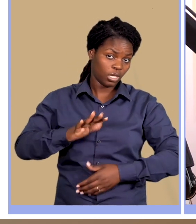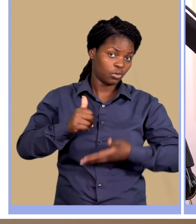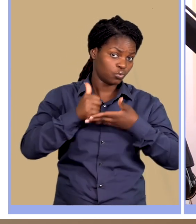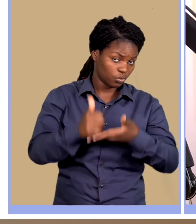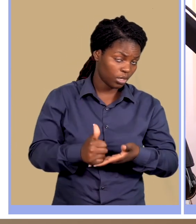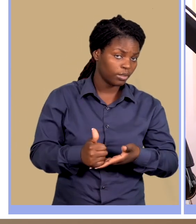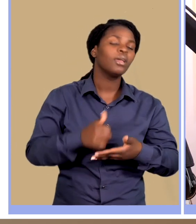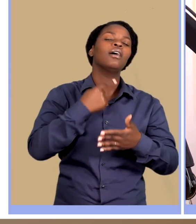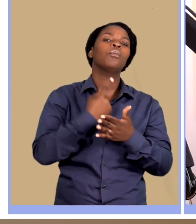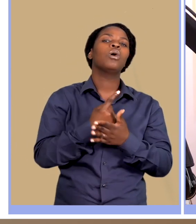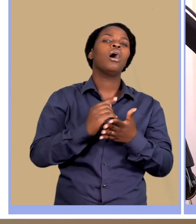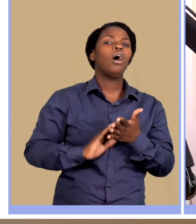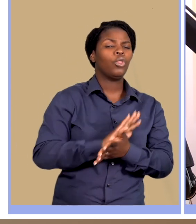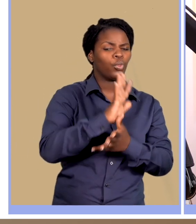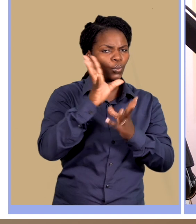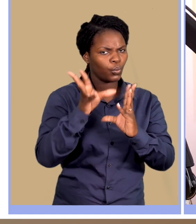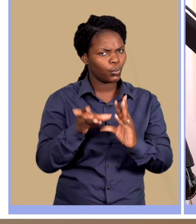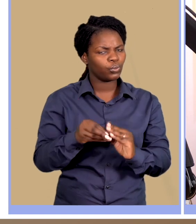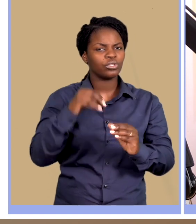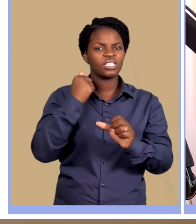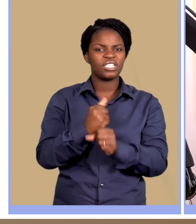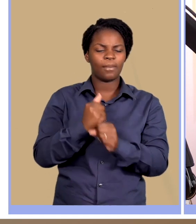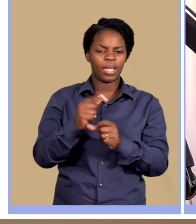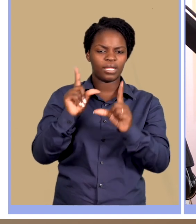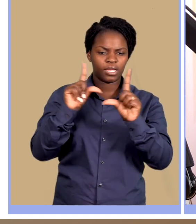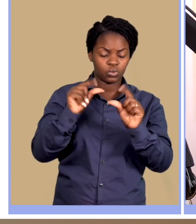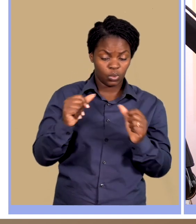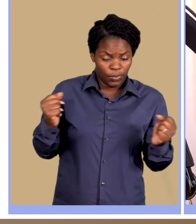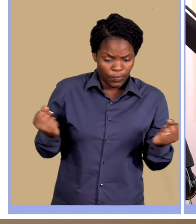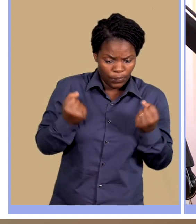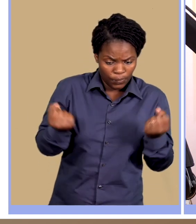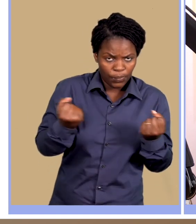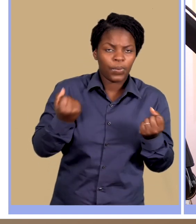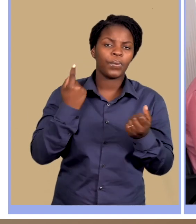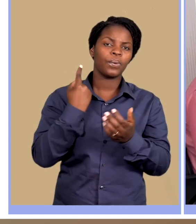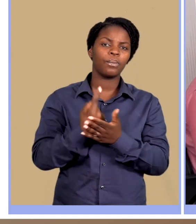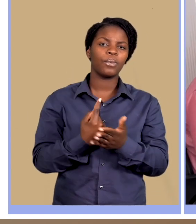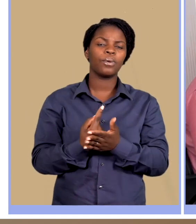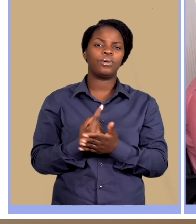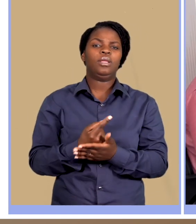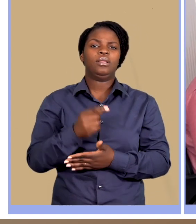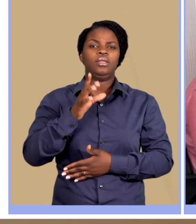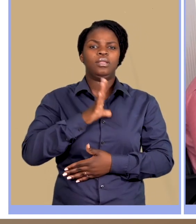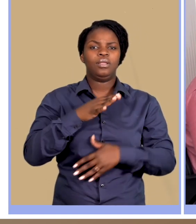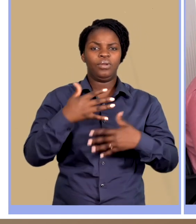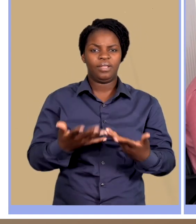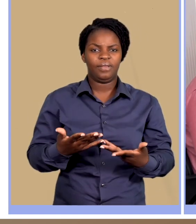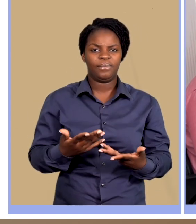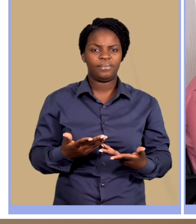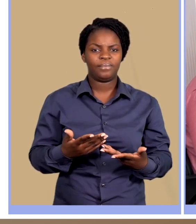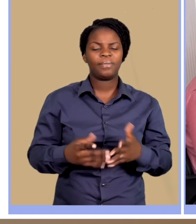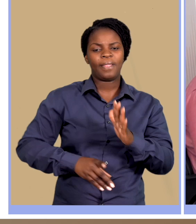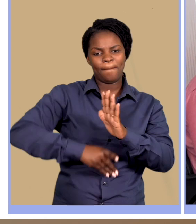atuam no campo das emergências devem ter um mínimo recomendado sobre princípios da inclusão, não é?